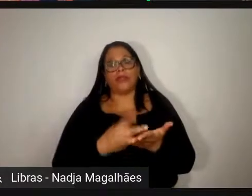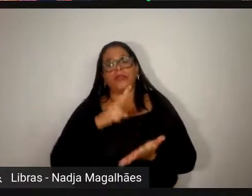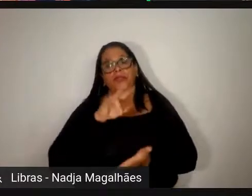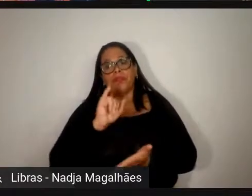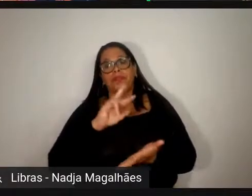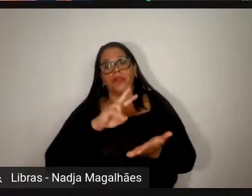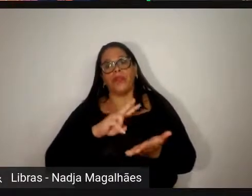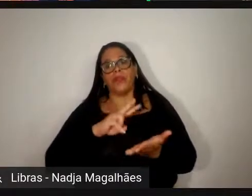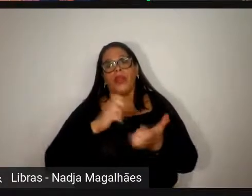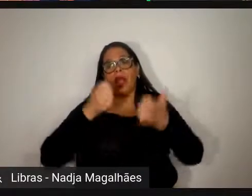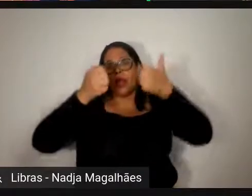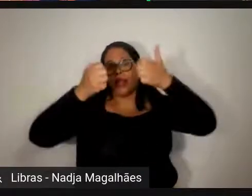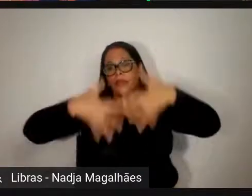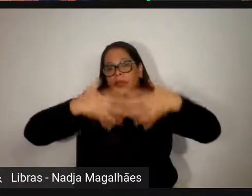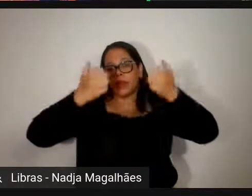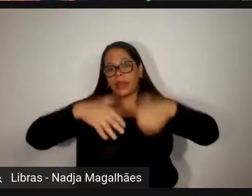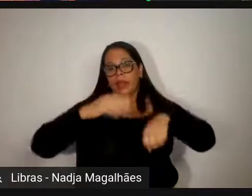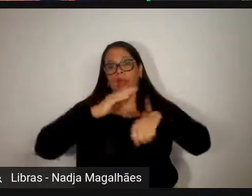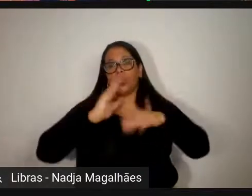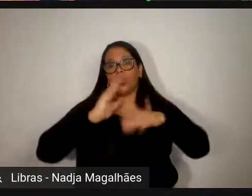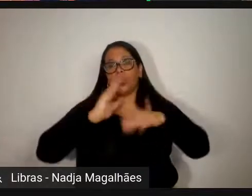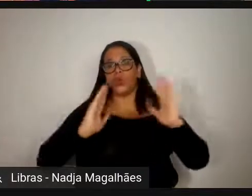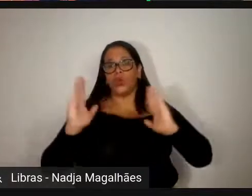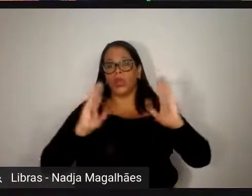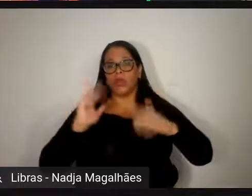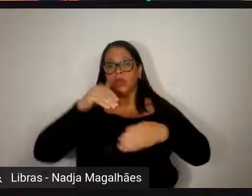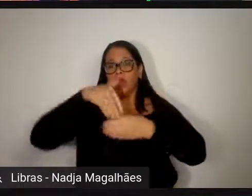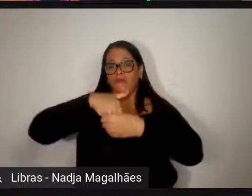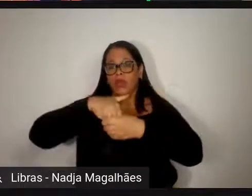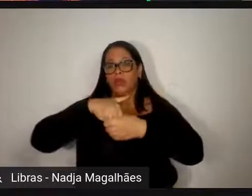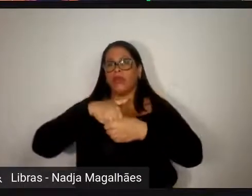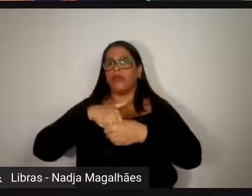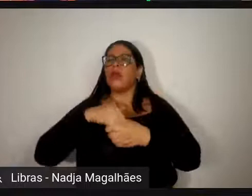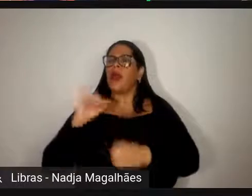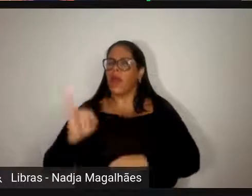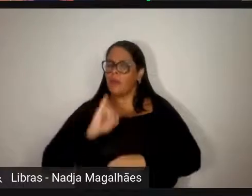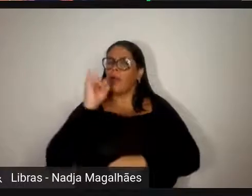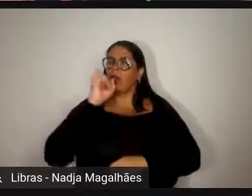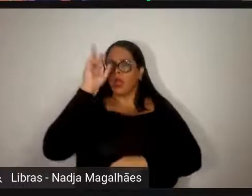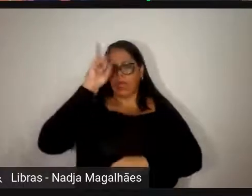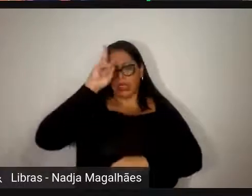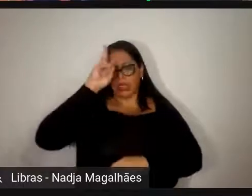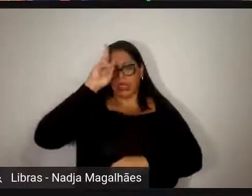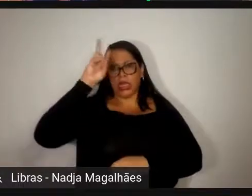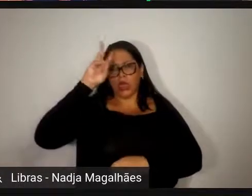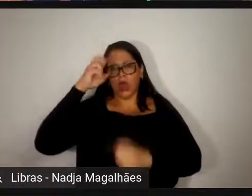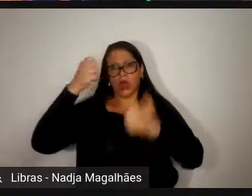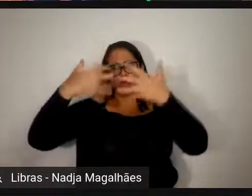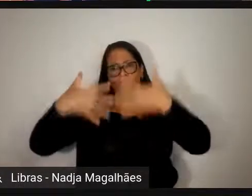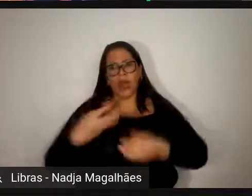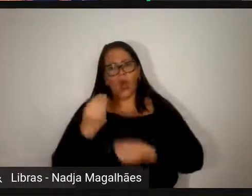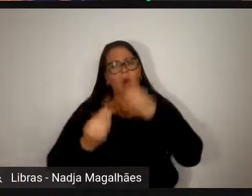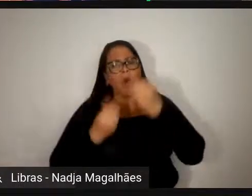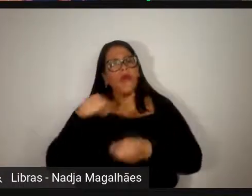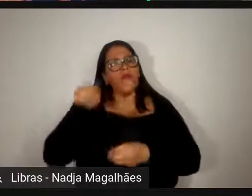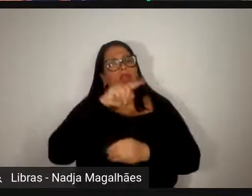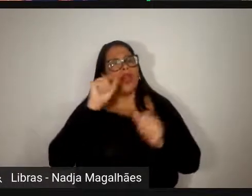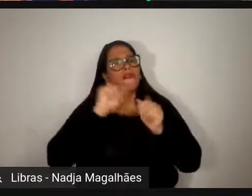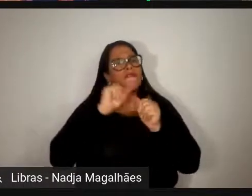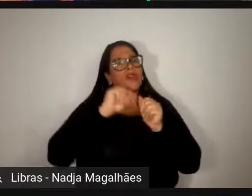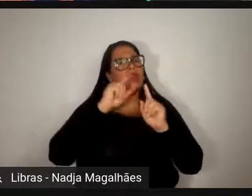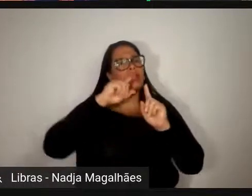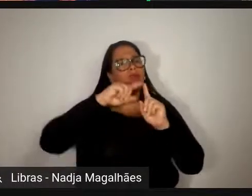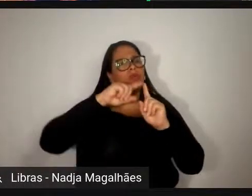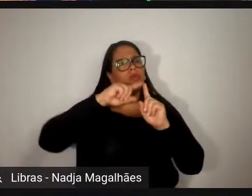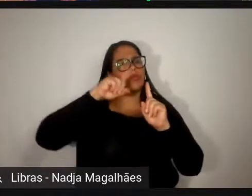faz a explicação durante, né? Eu acho que vale a pena você contar para o pessoal como você fez uma escala, né, no seu trabalho.